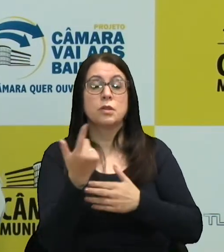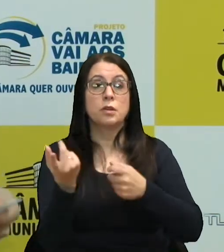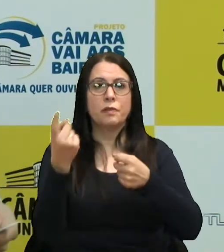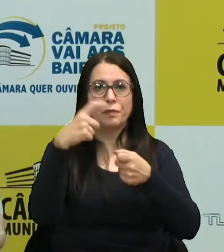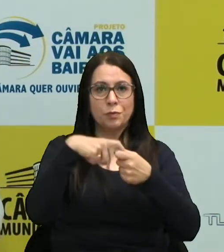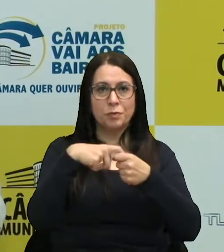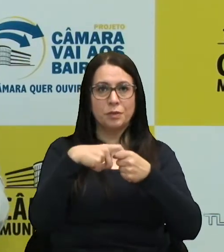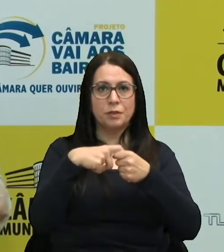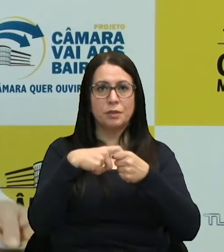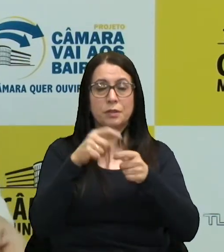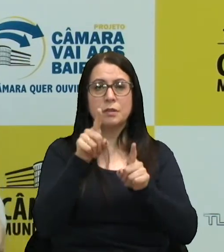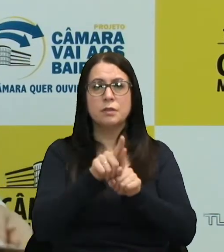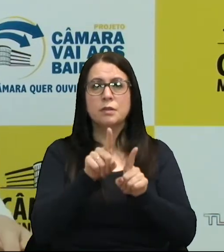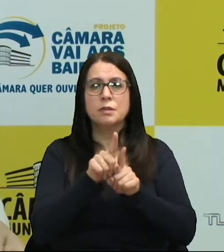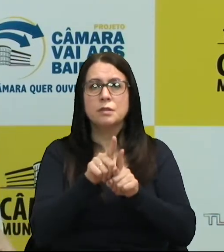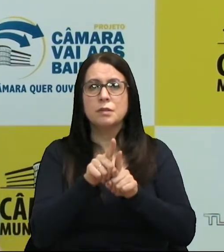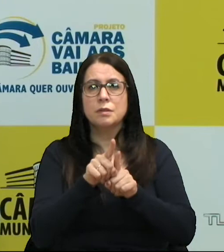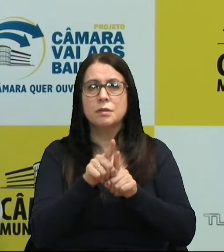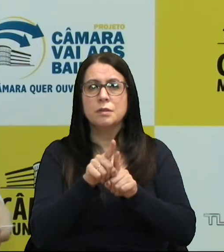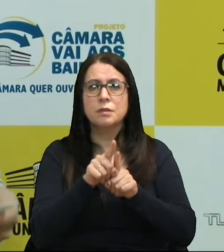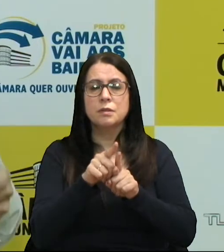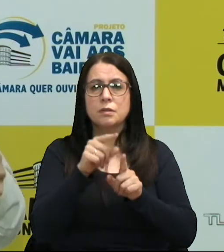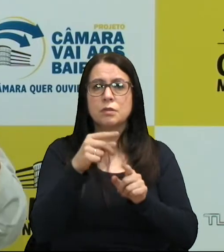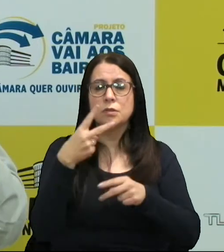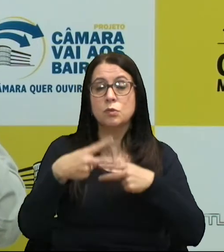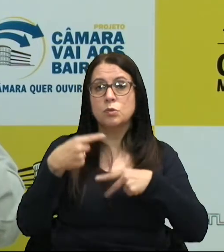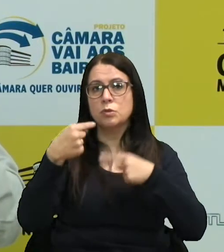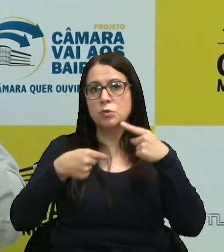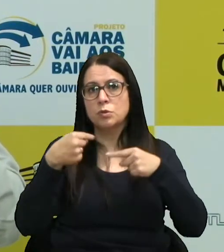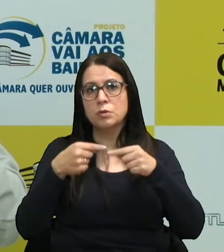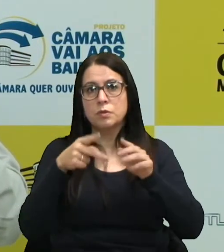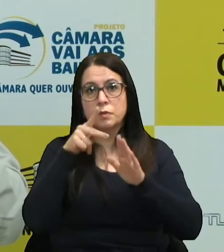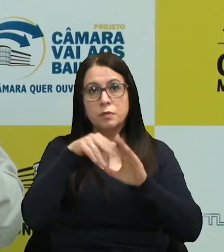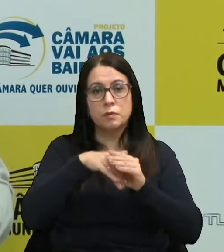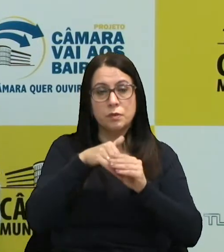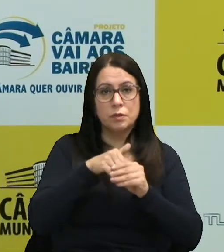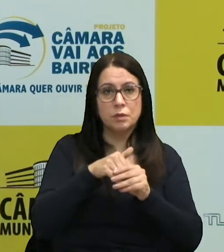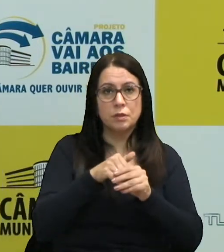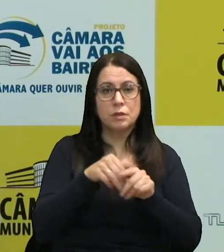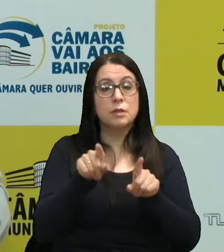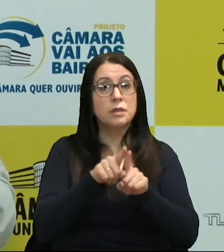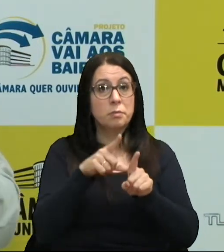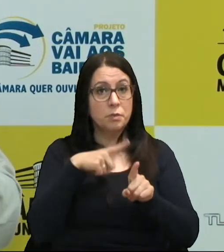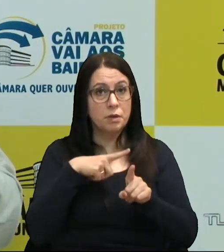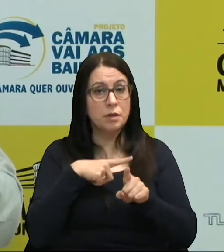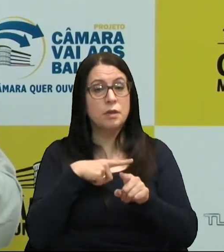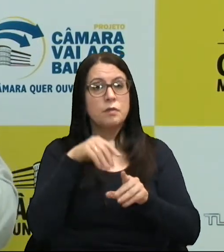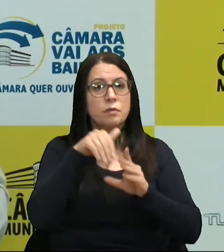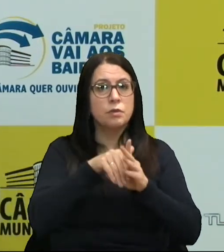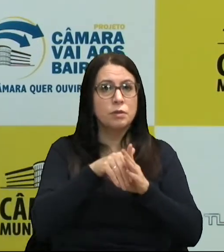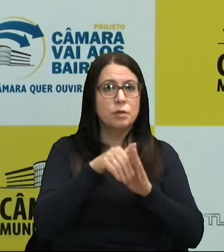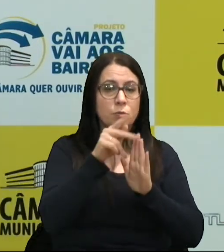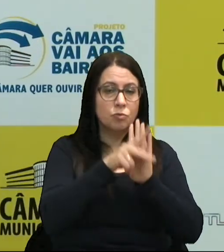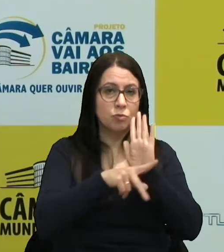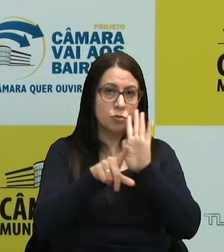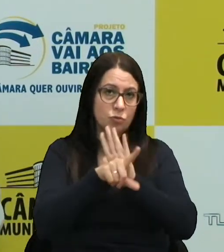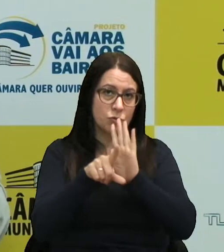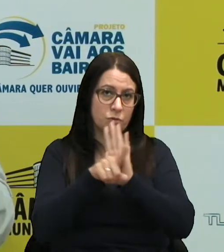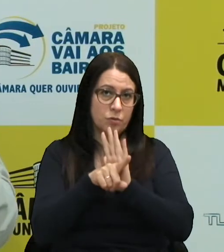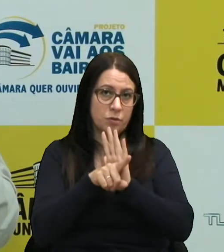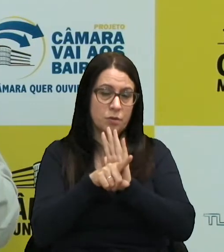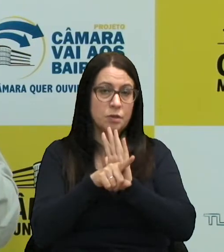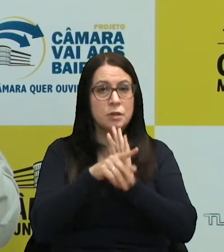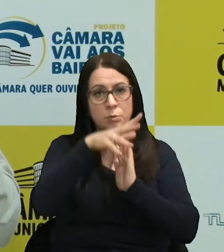a plenário para primeira, segunda discussão e posterior votação. Também tivemos em votação um projeto de lei de autoria do